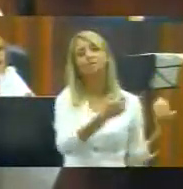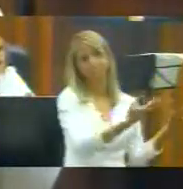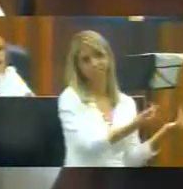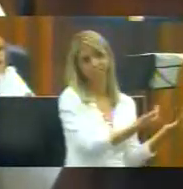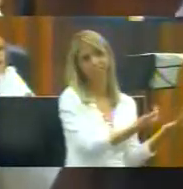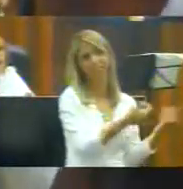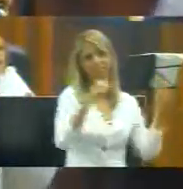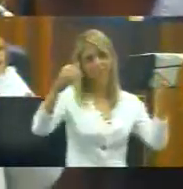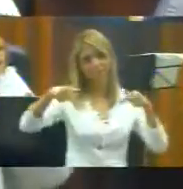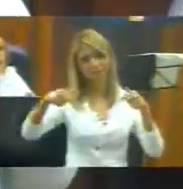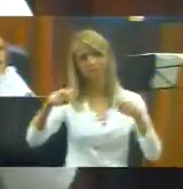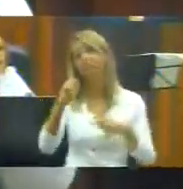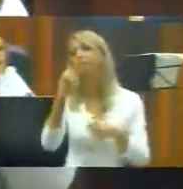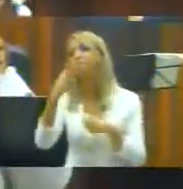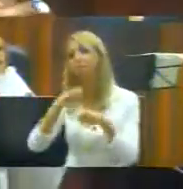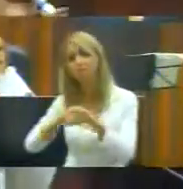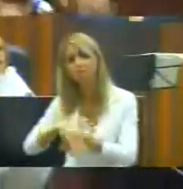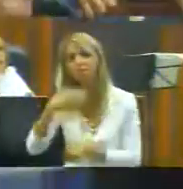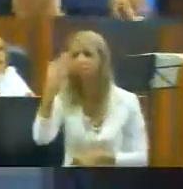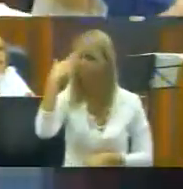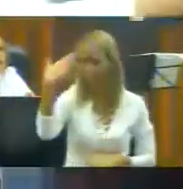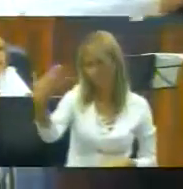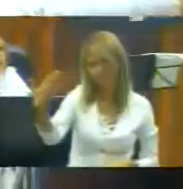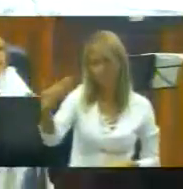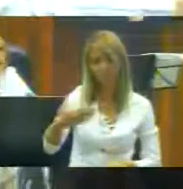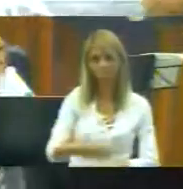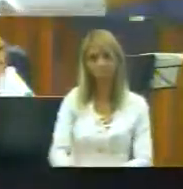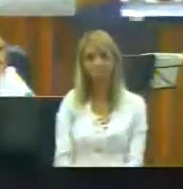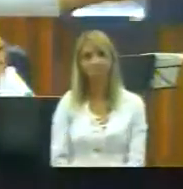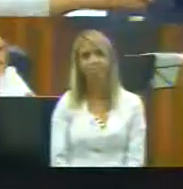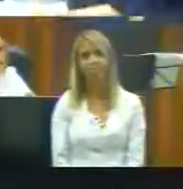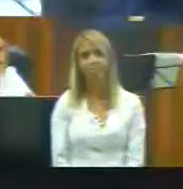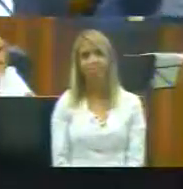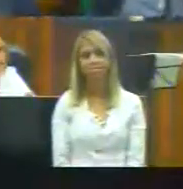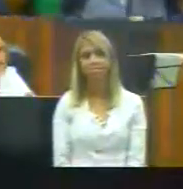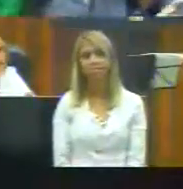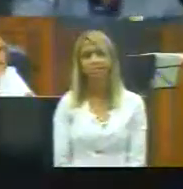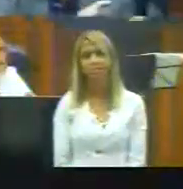jovens. Muito boa noite. Obrigada aí a todos.